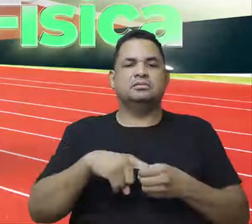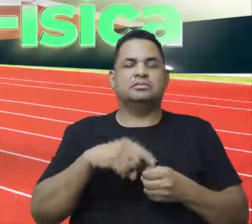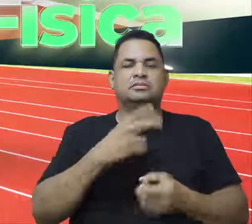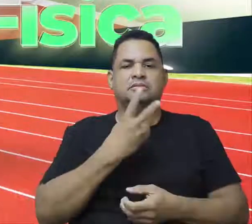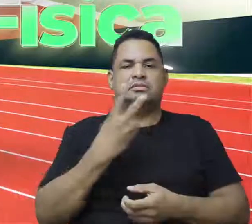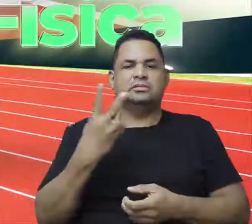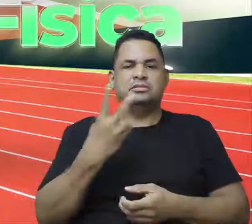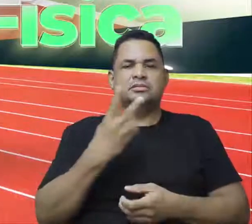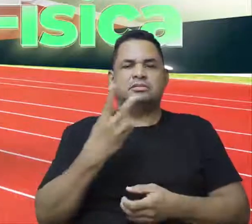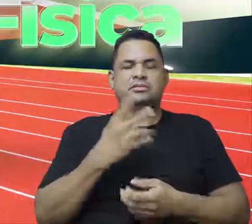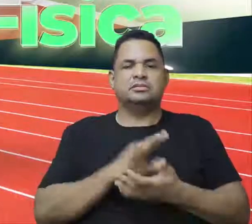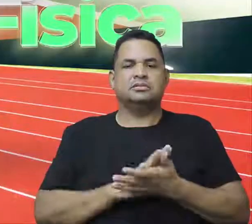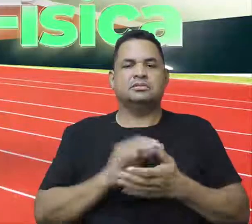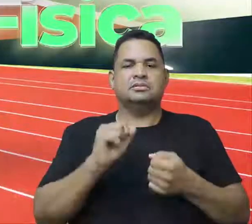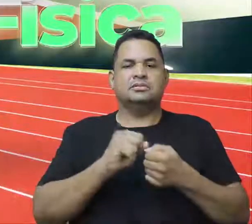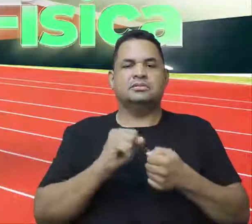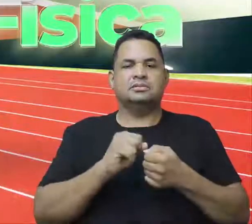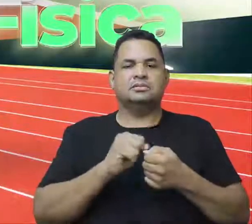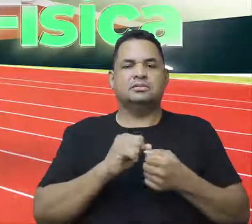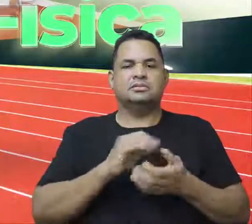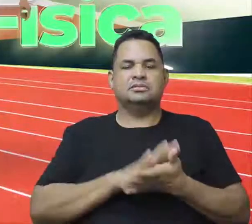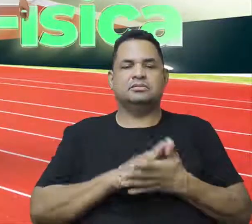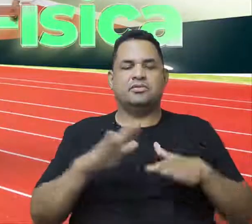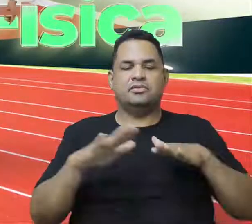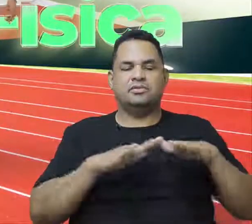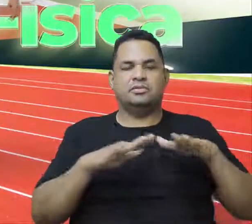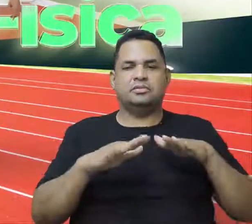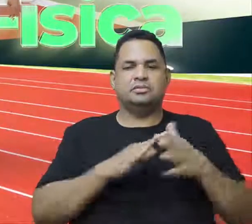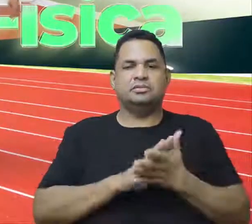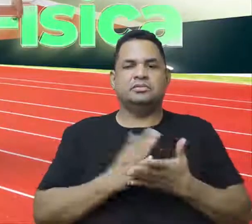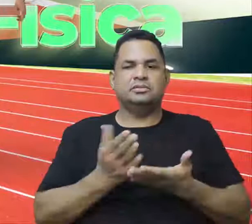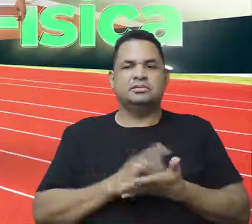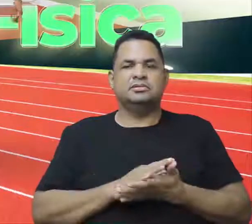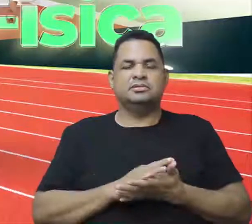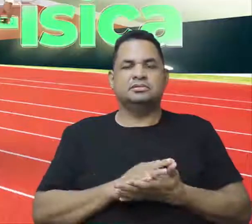parte 2, você vai fazer o mexa-se aqui com a gente. Corre lá, bebe